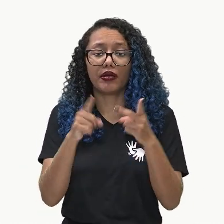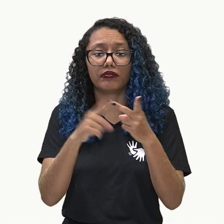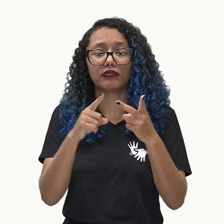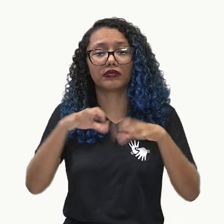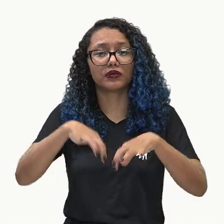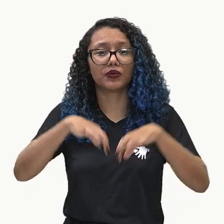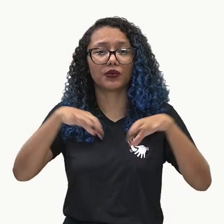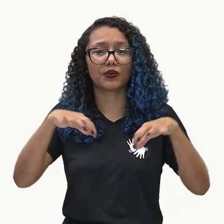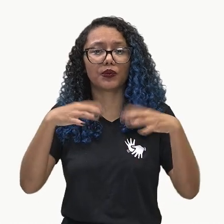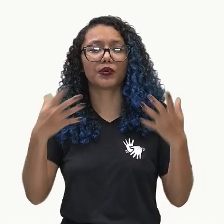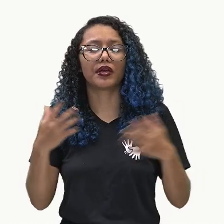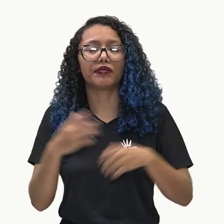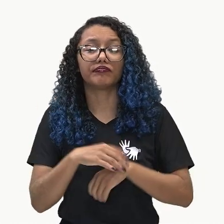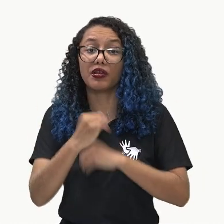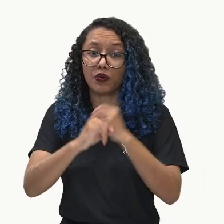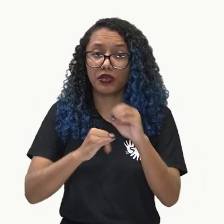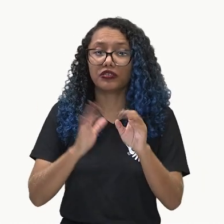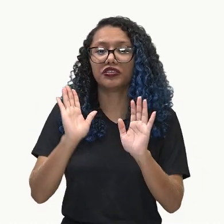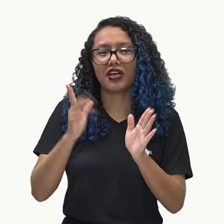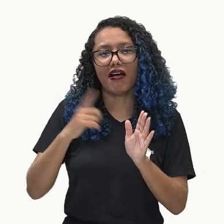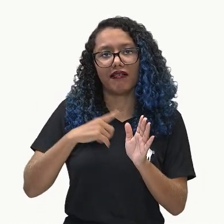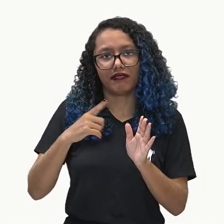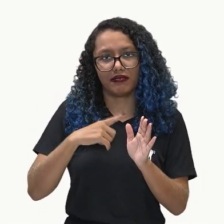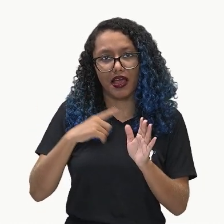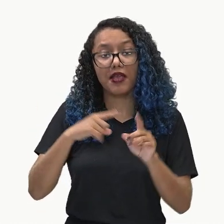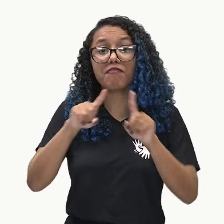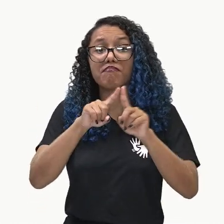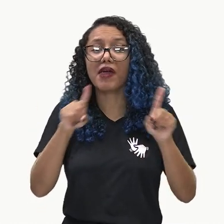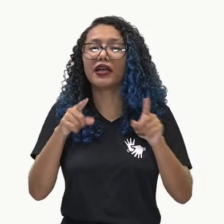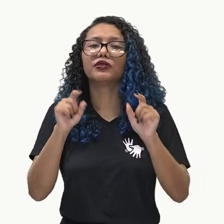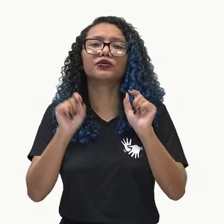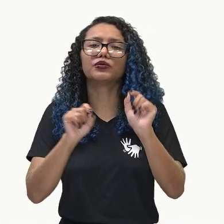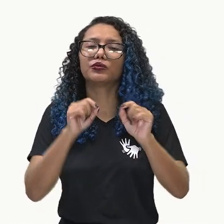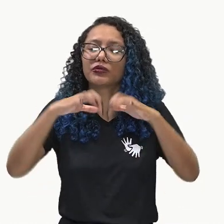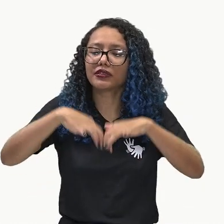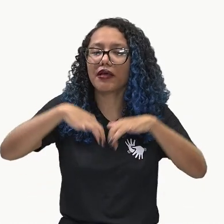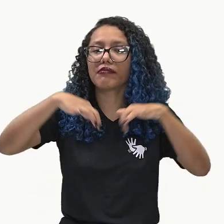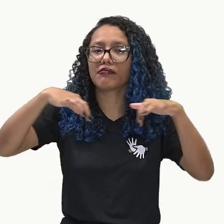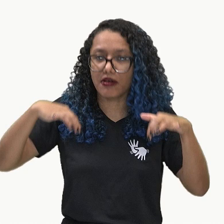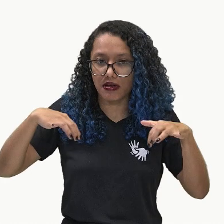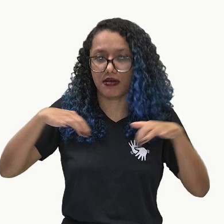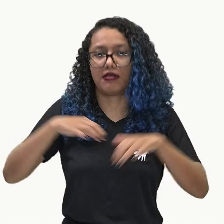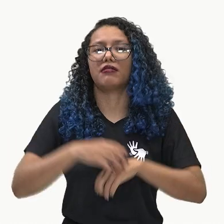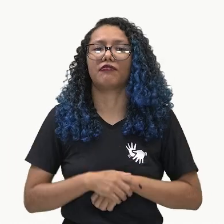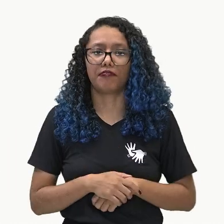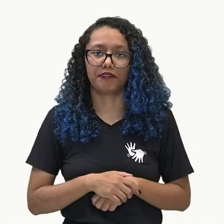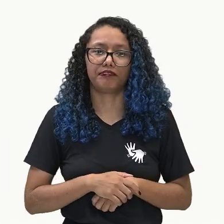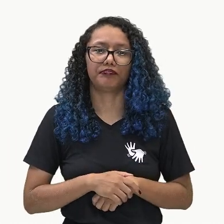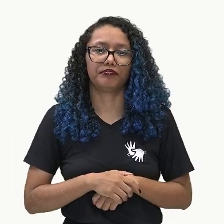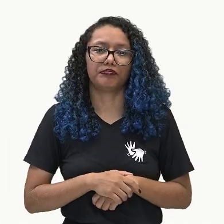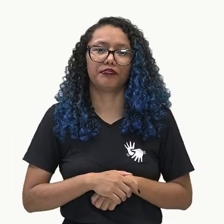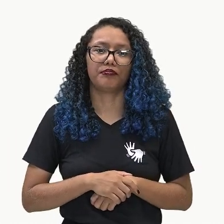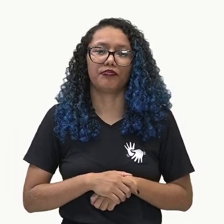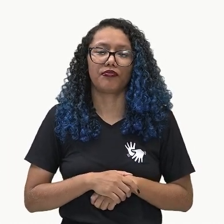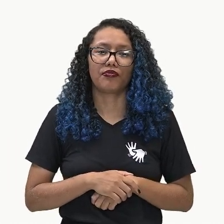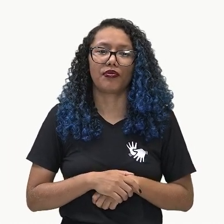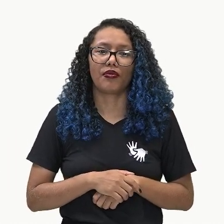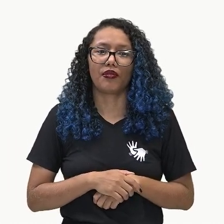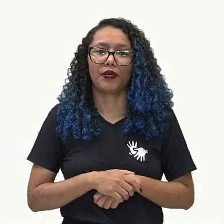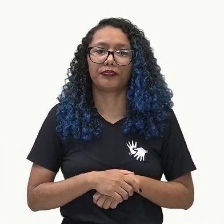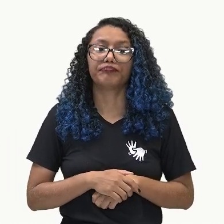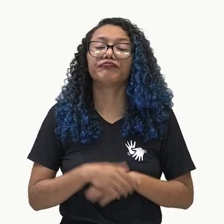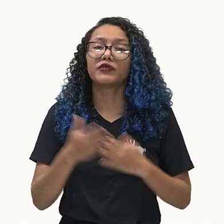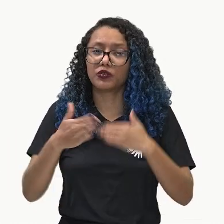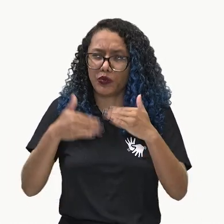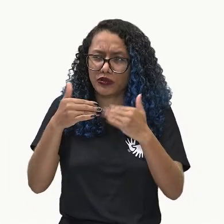íons já existentes se separando. Então, o processo de dissociação ocorre